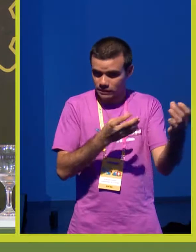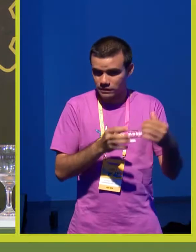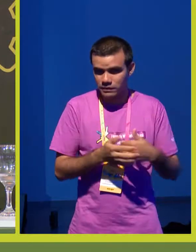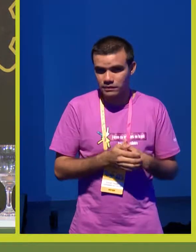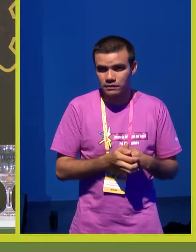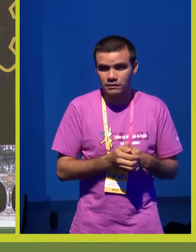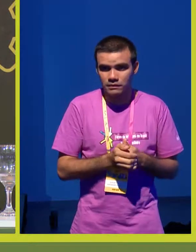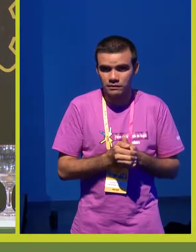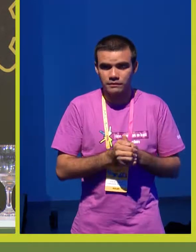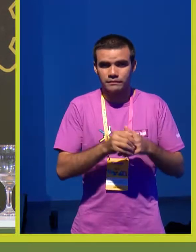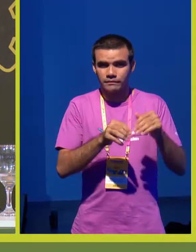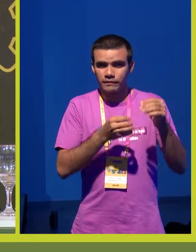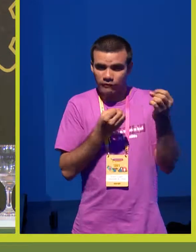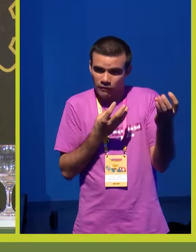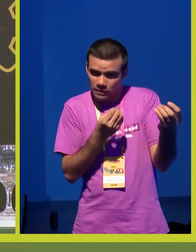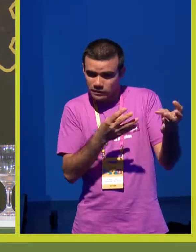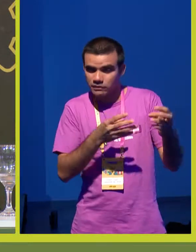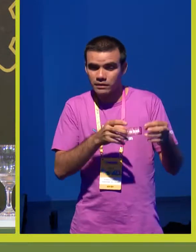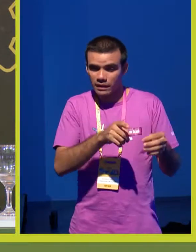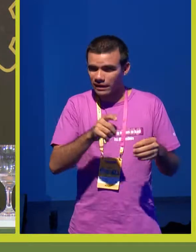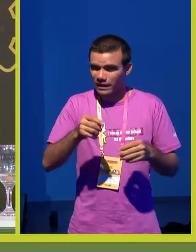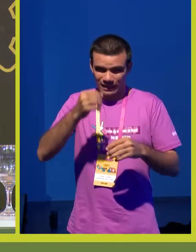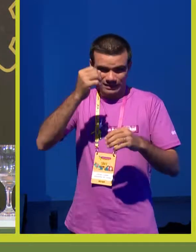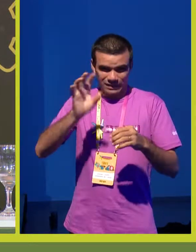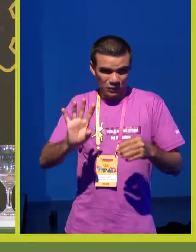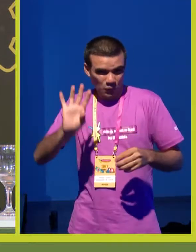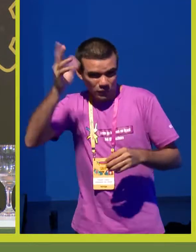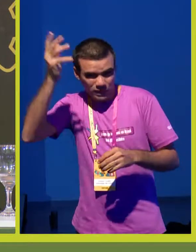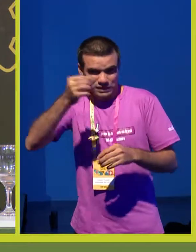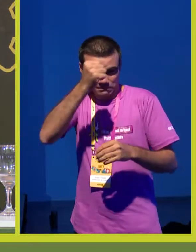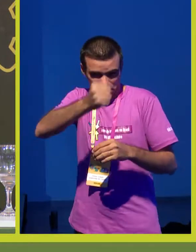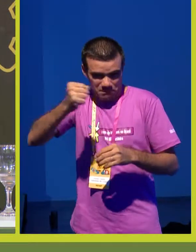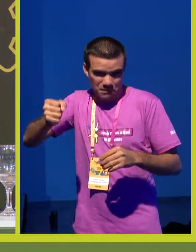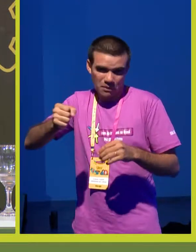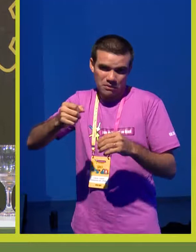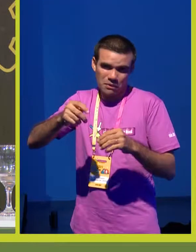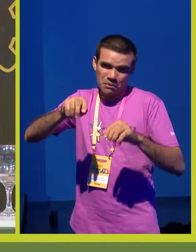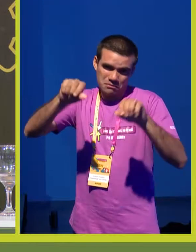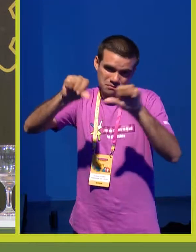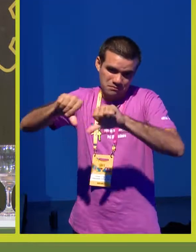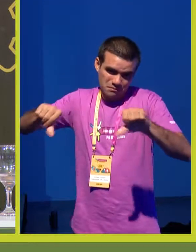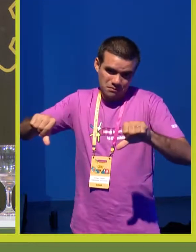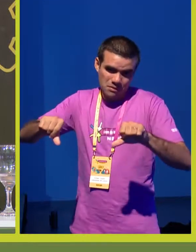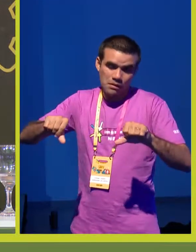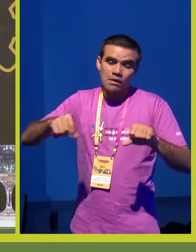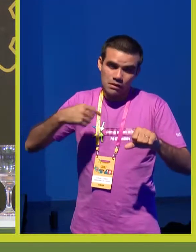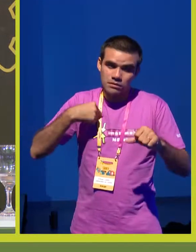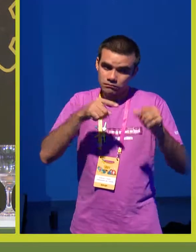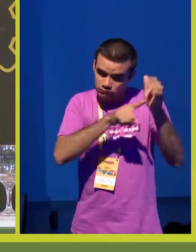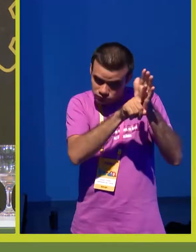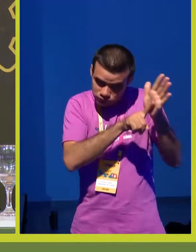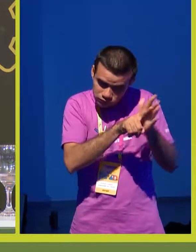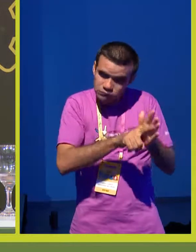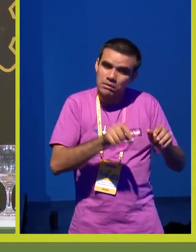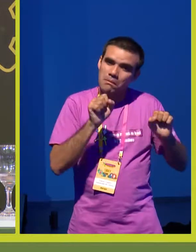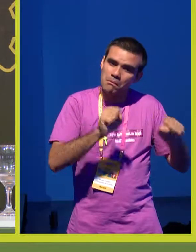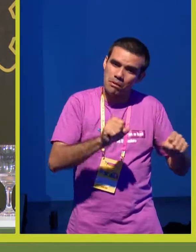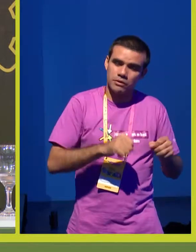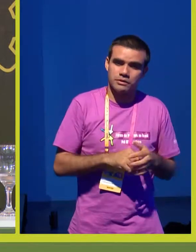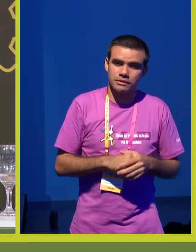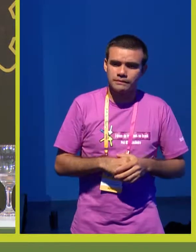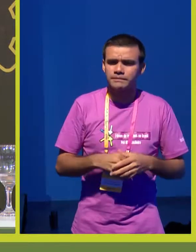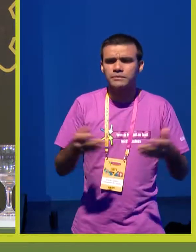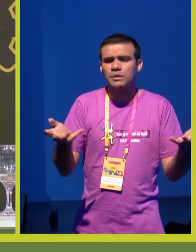para investigação de crimes específicos. E é característico dessa técnica de investigação, da infiltração tradicional,